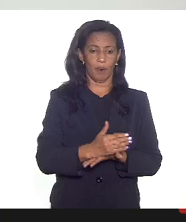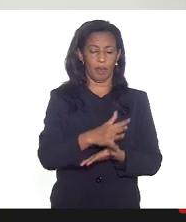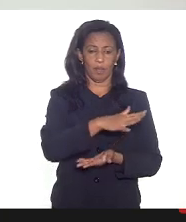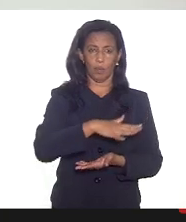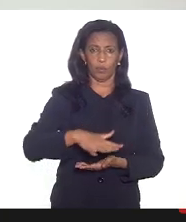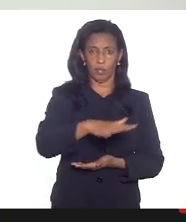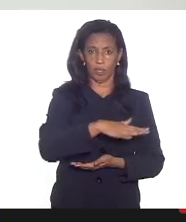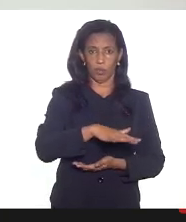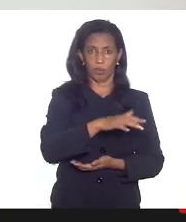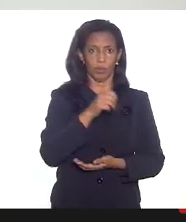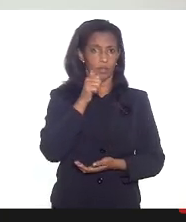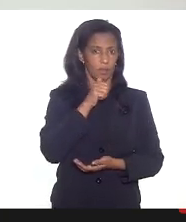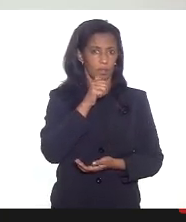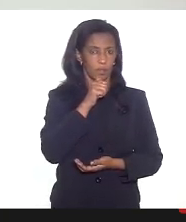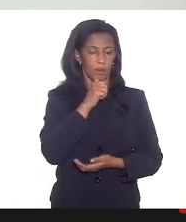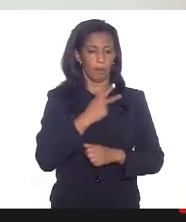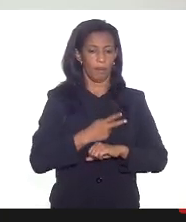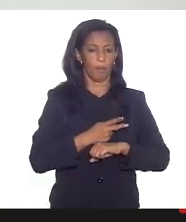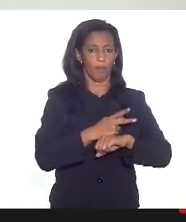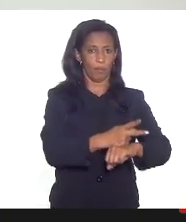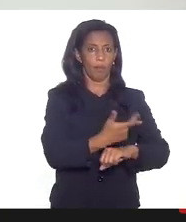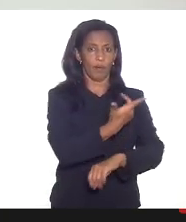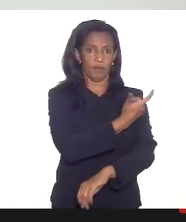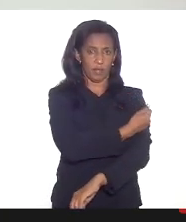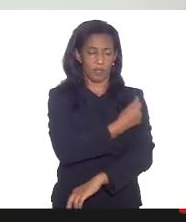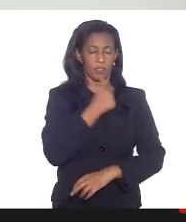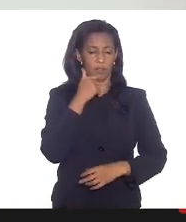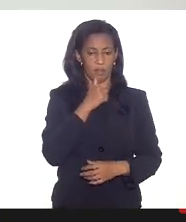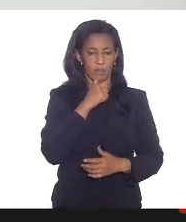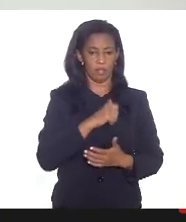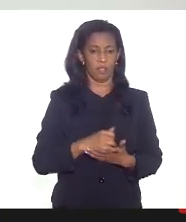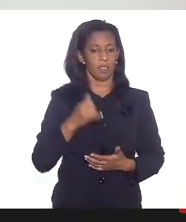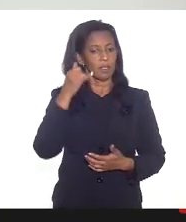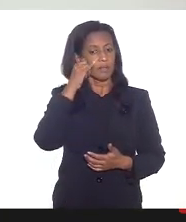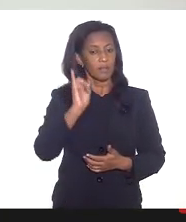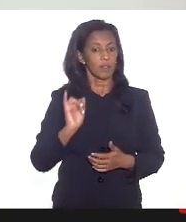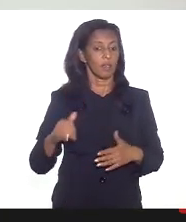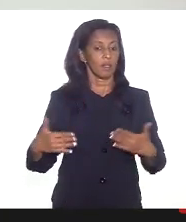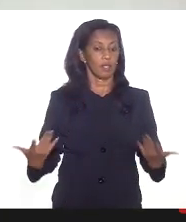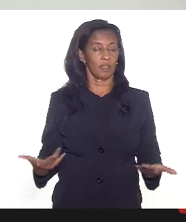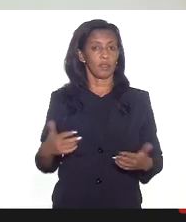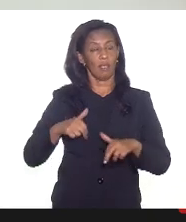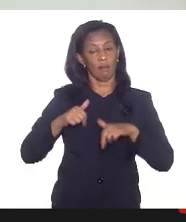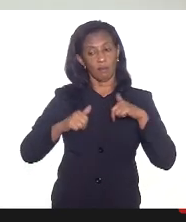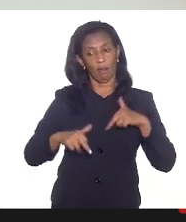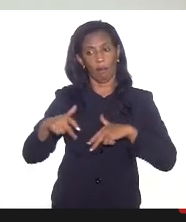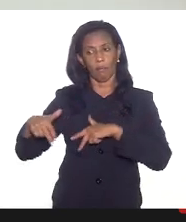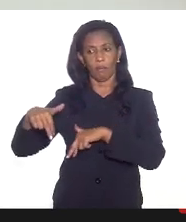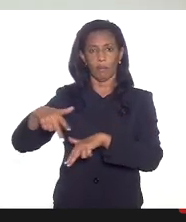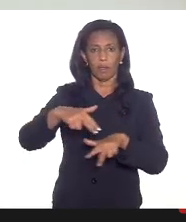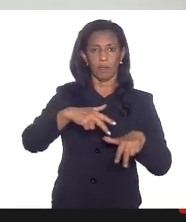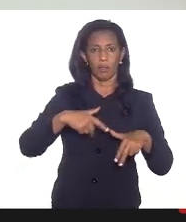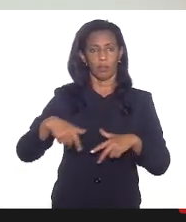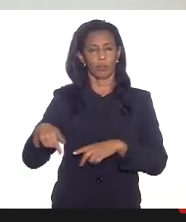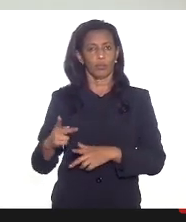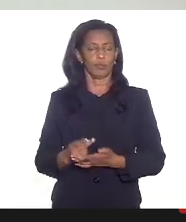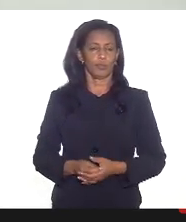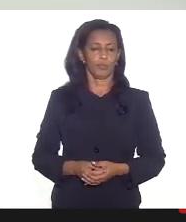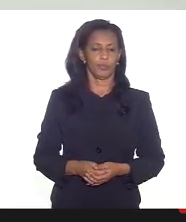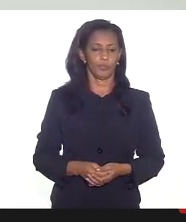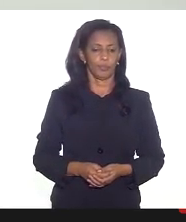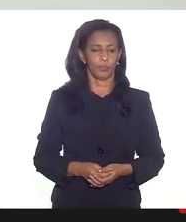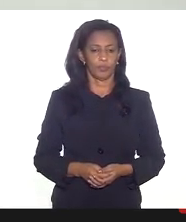território dessas mulheres para busca ativa para vacinação dessas mulheres evitando assim a peregrinação as mesmas